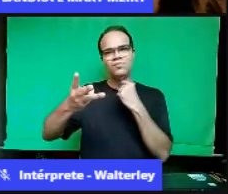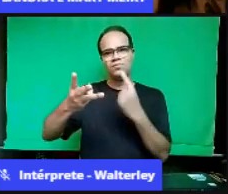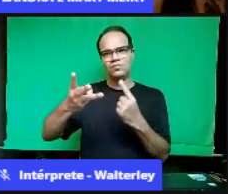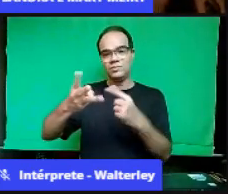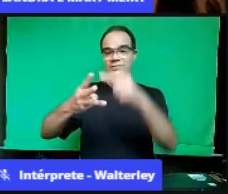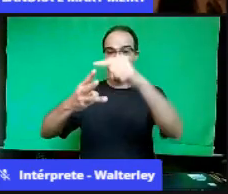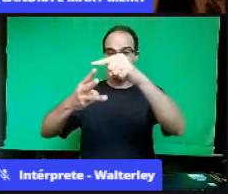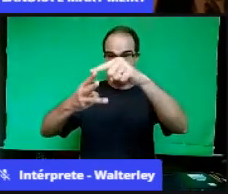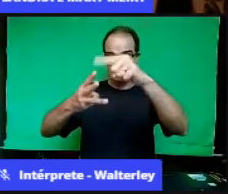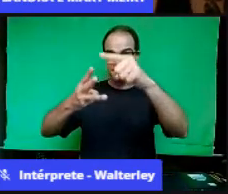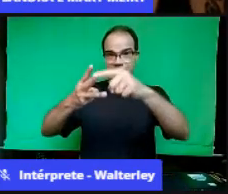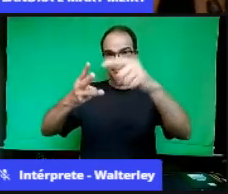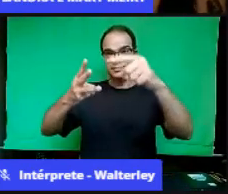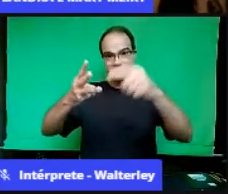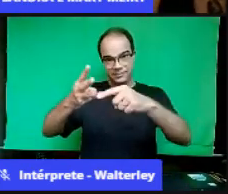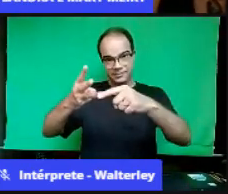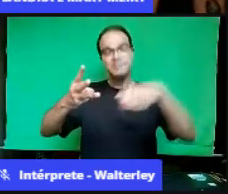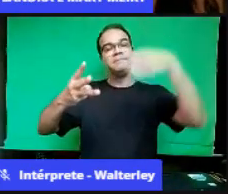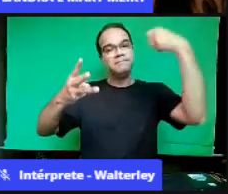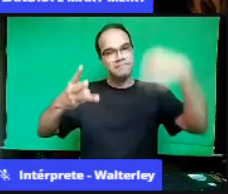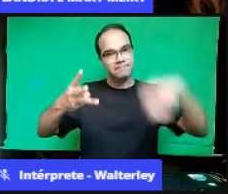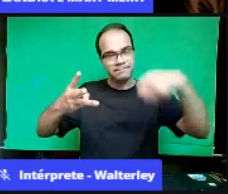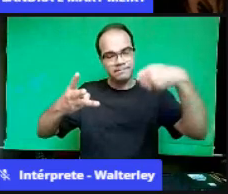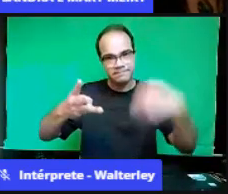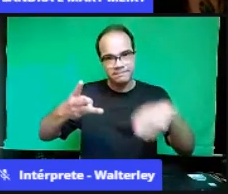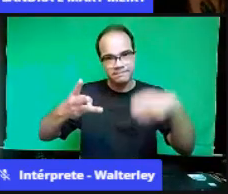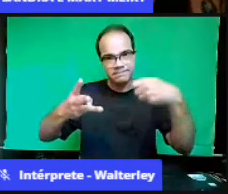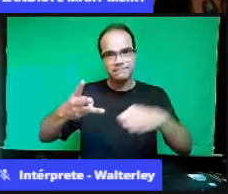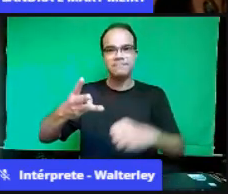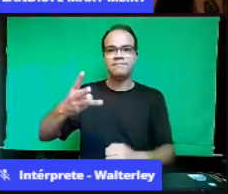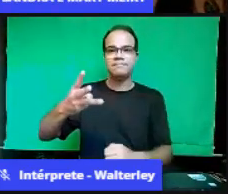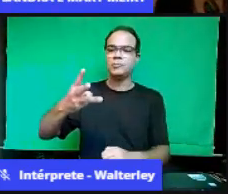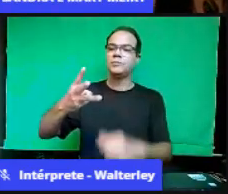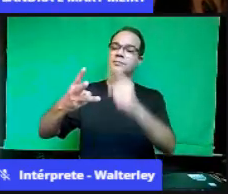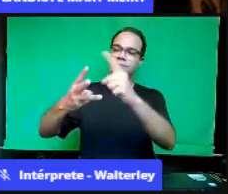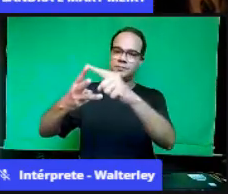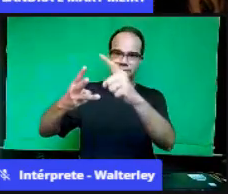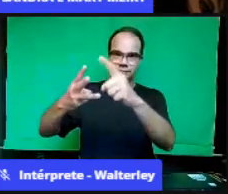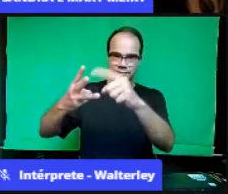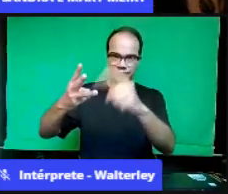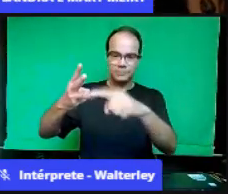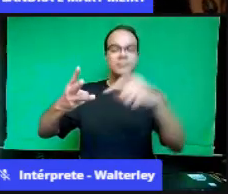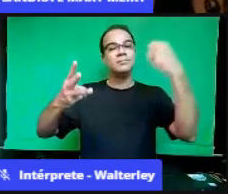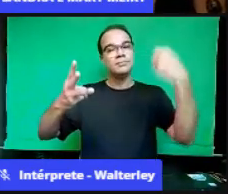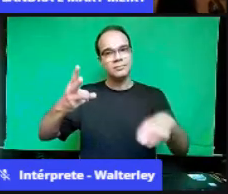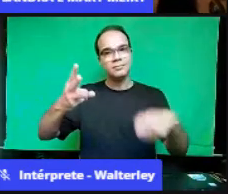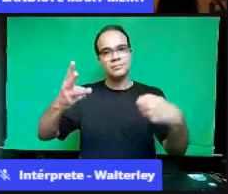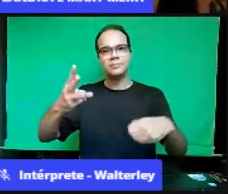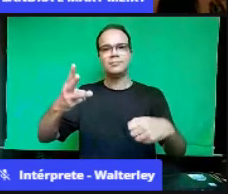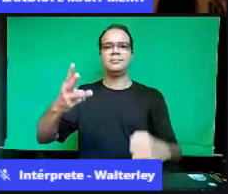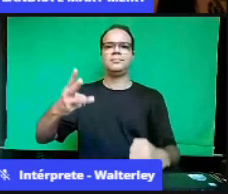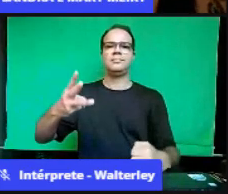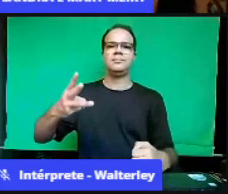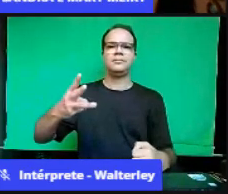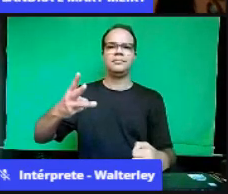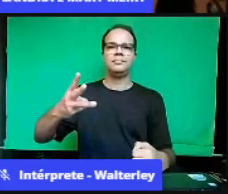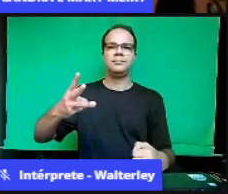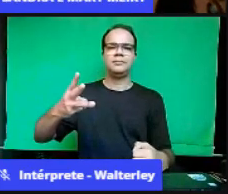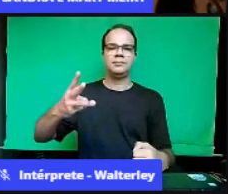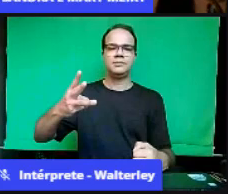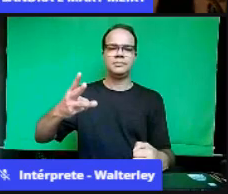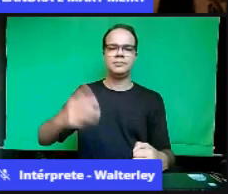Então, todas as situações precisam contemplar essas 3 situações específicas, tá? Na